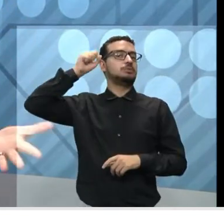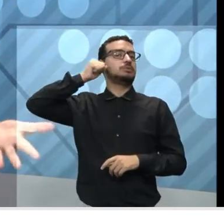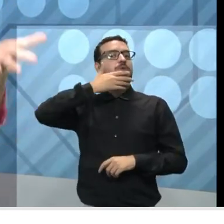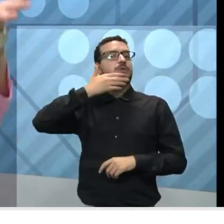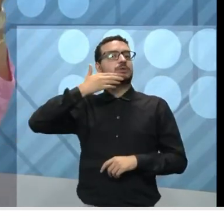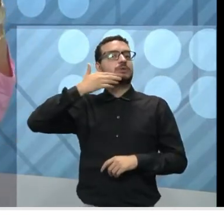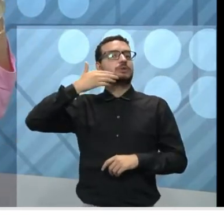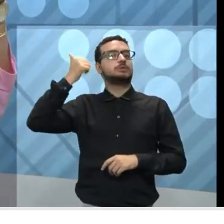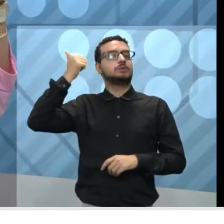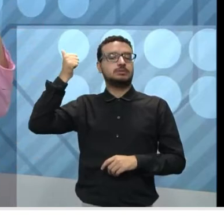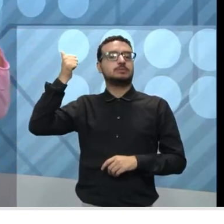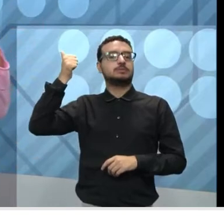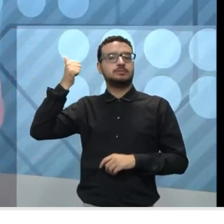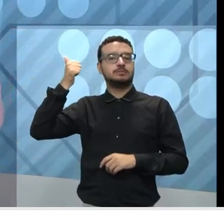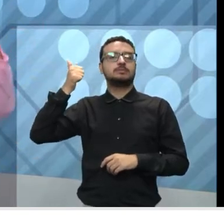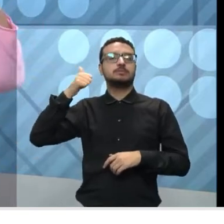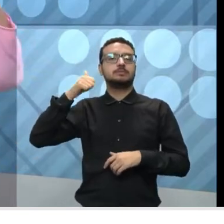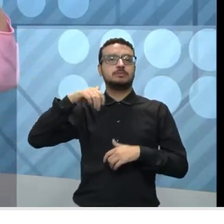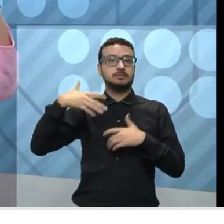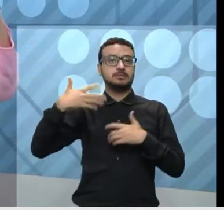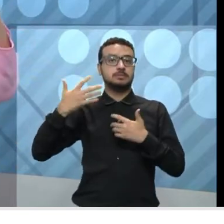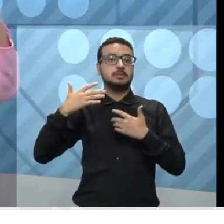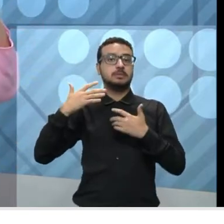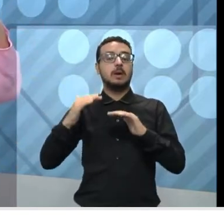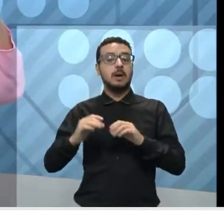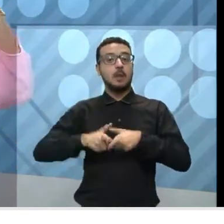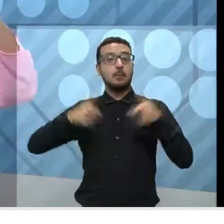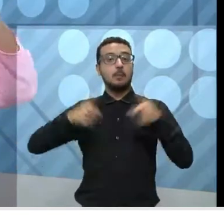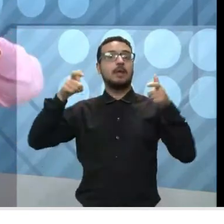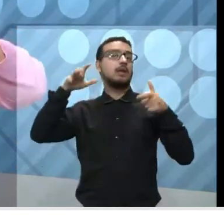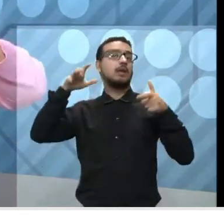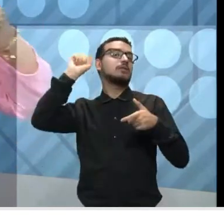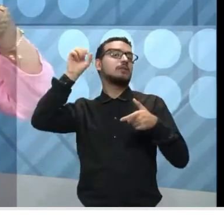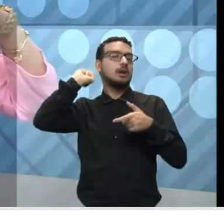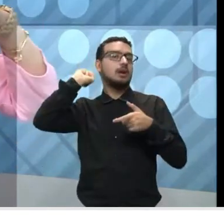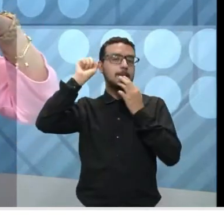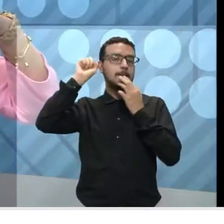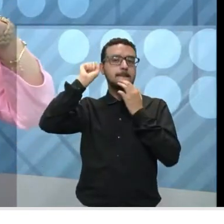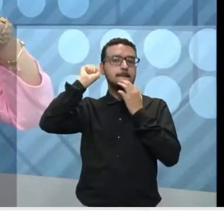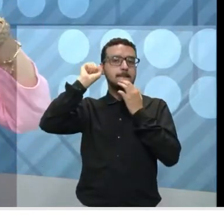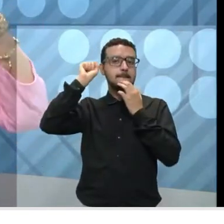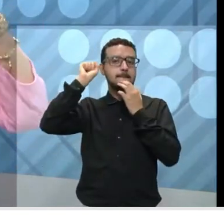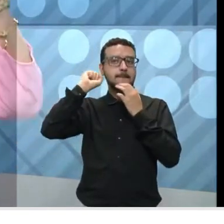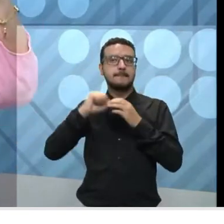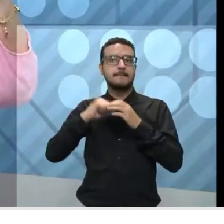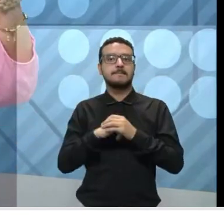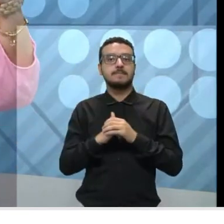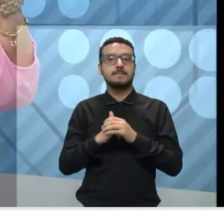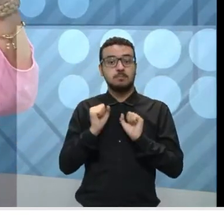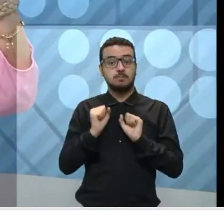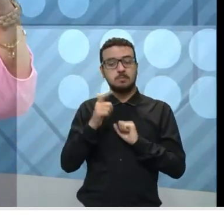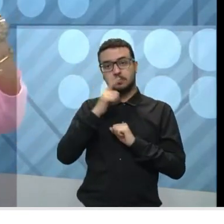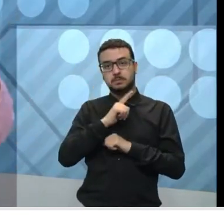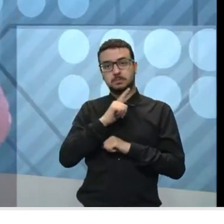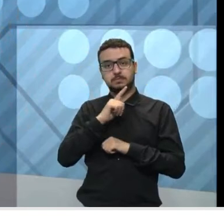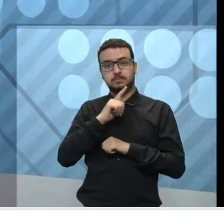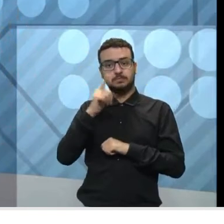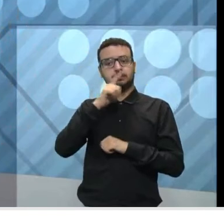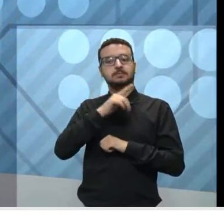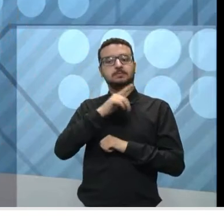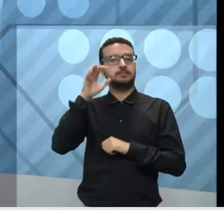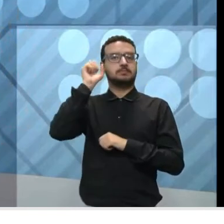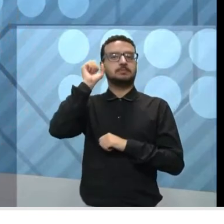amplificar, né, aquilo que ele ouve e ele pode ter ganhos. Mas isso é muito variável. Quantos anos o